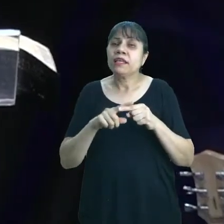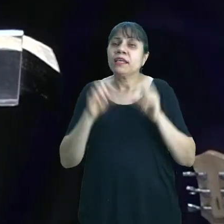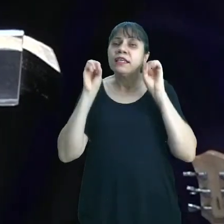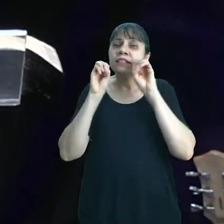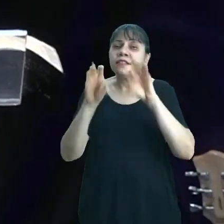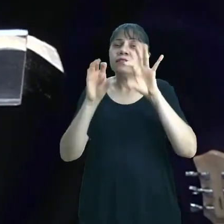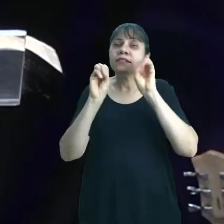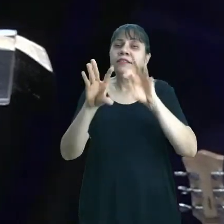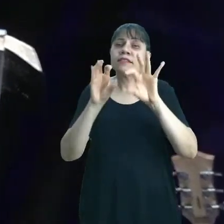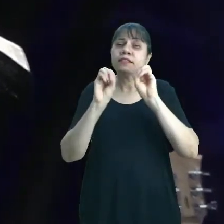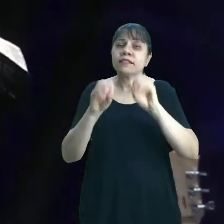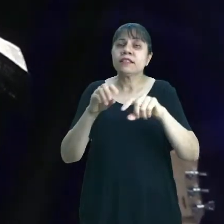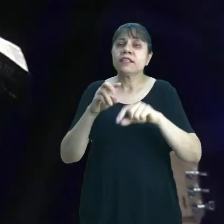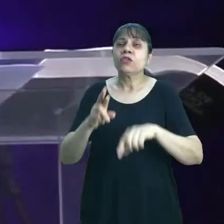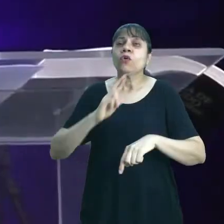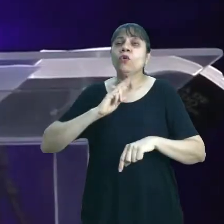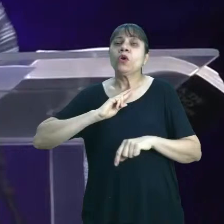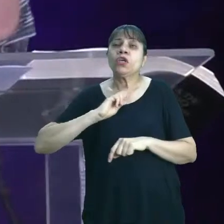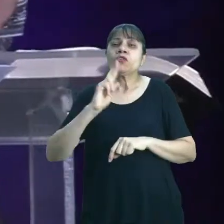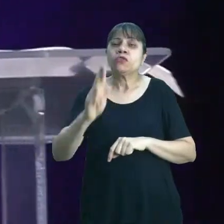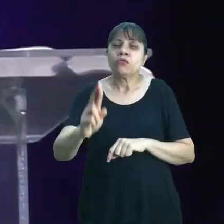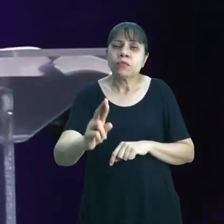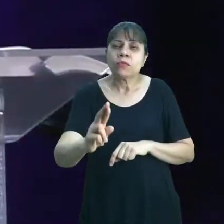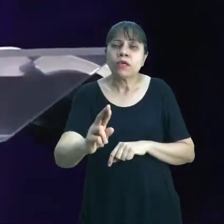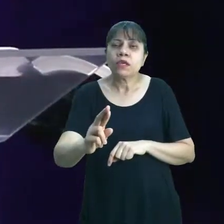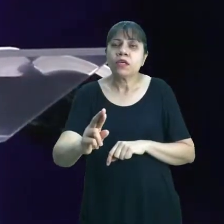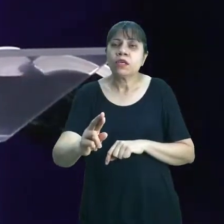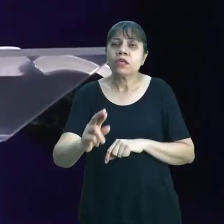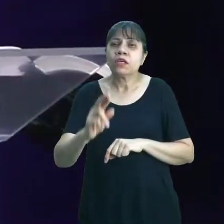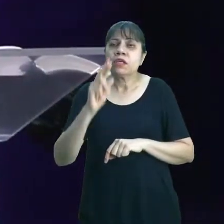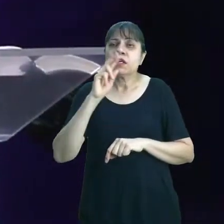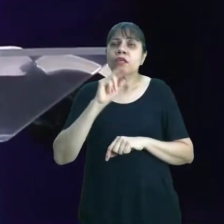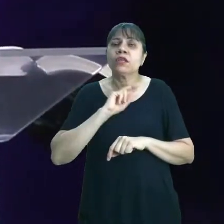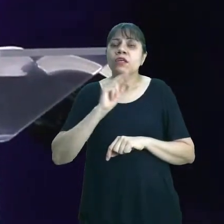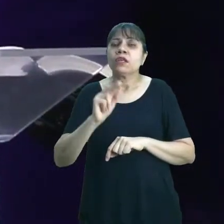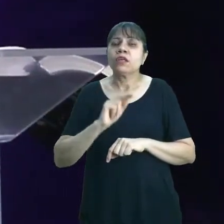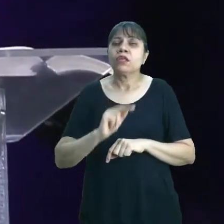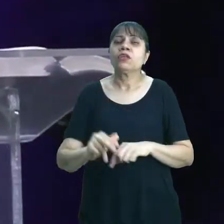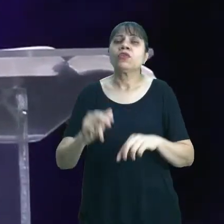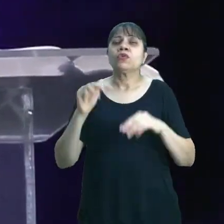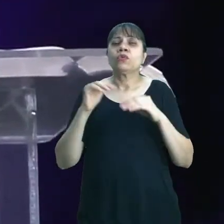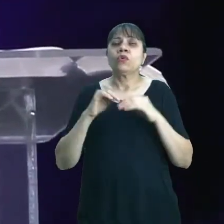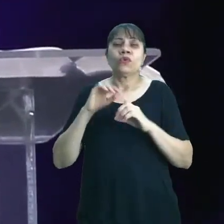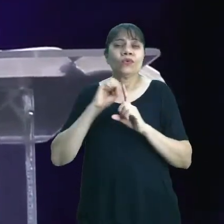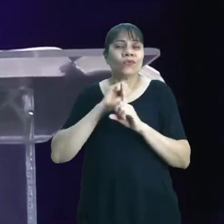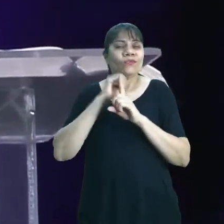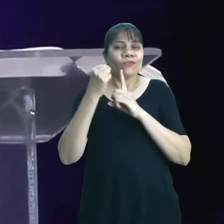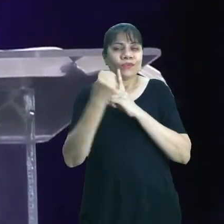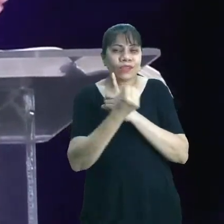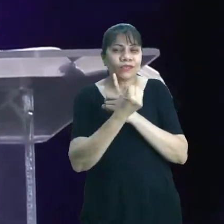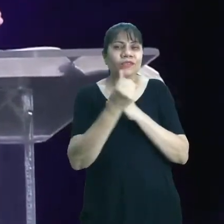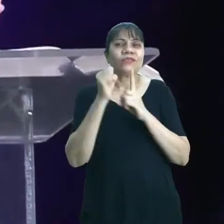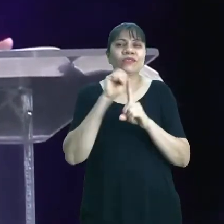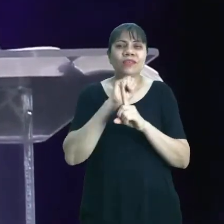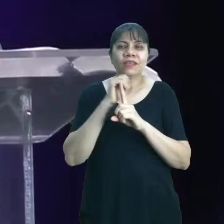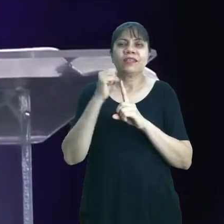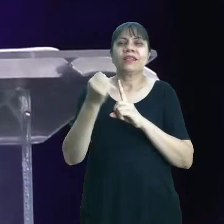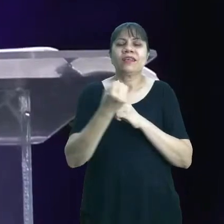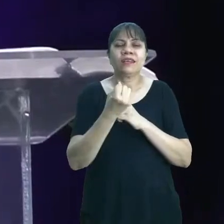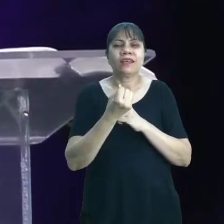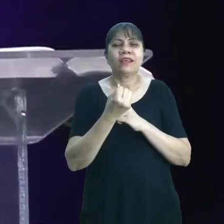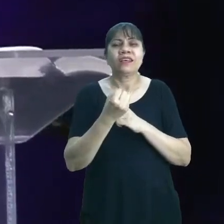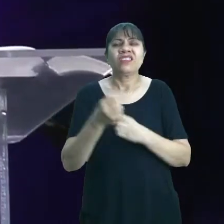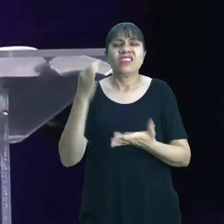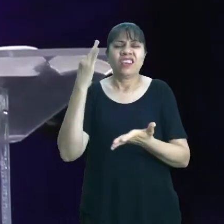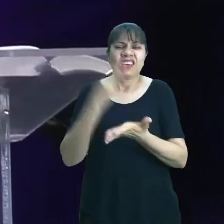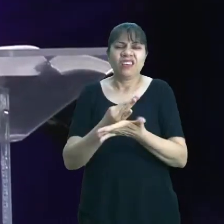do respeito no nosso meio social. E a falta desse respeito,